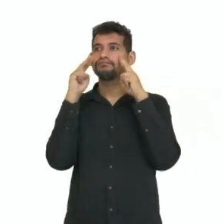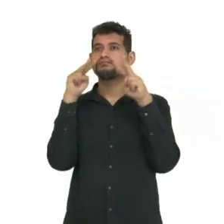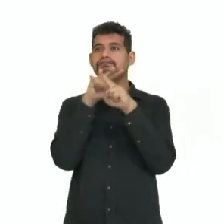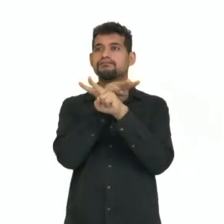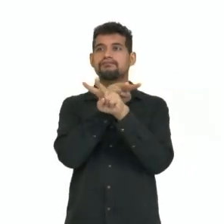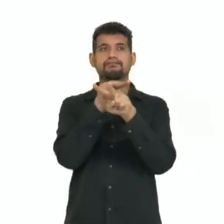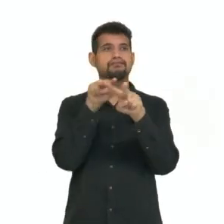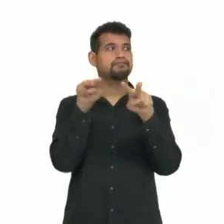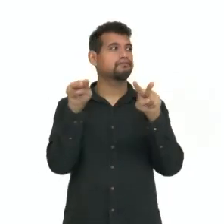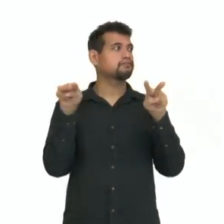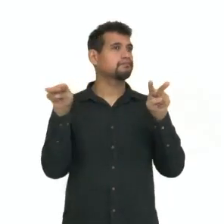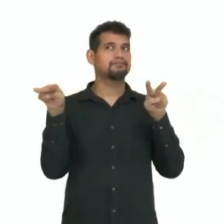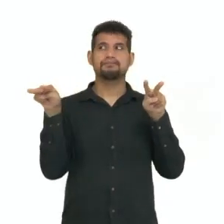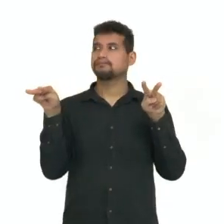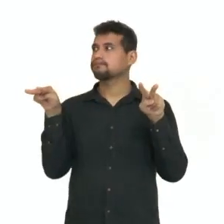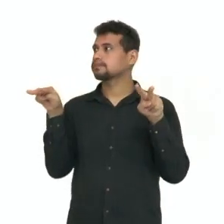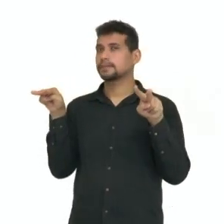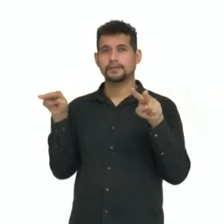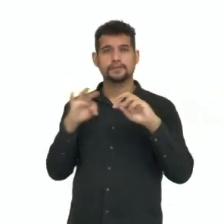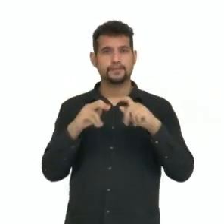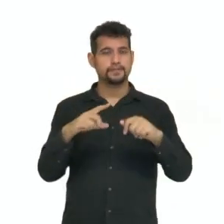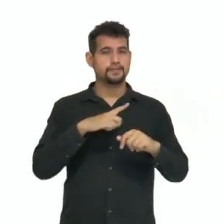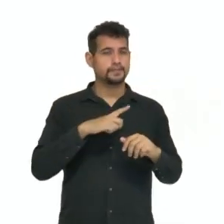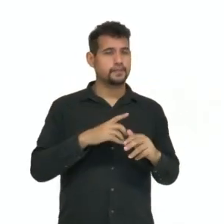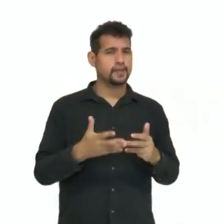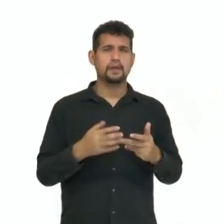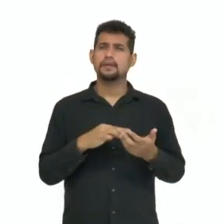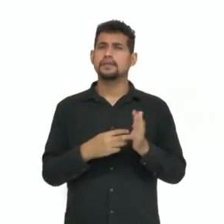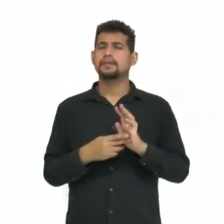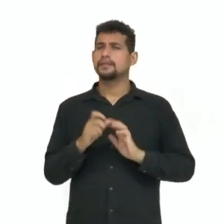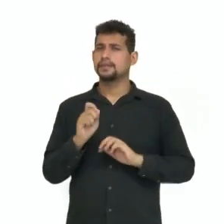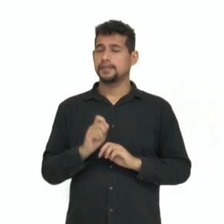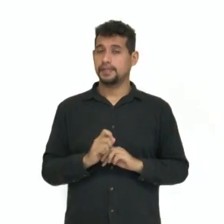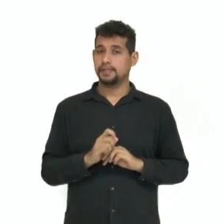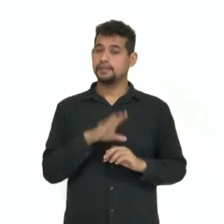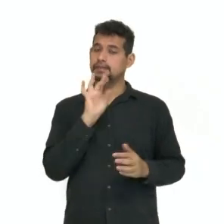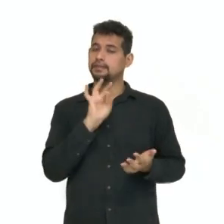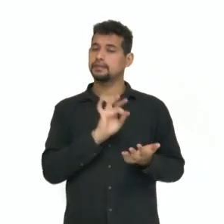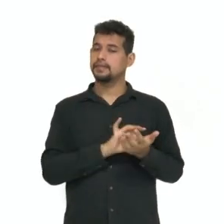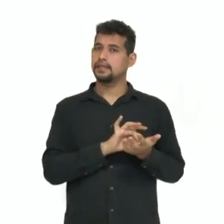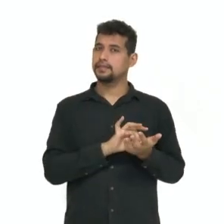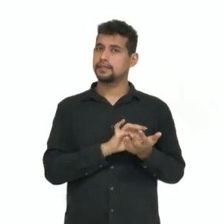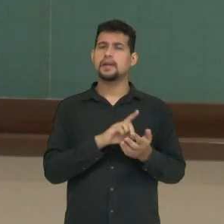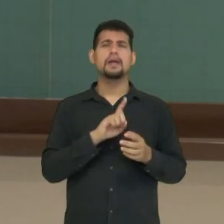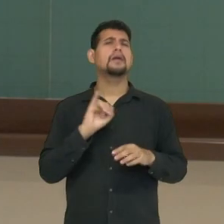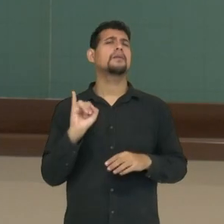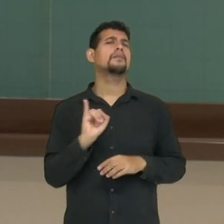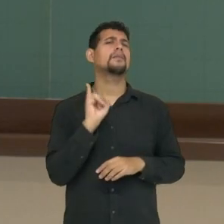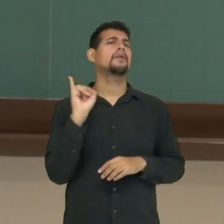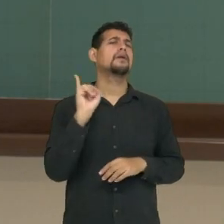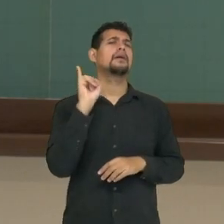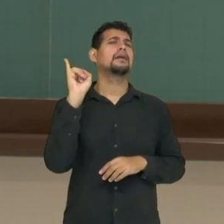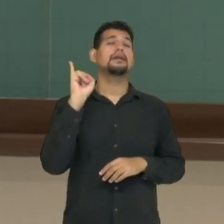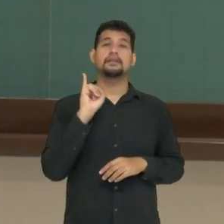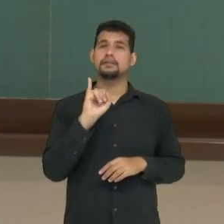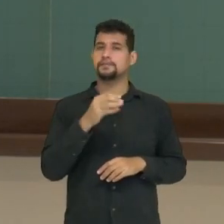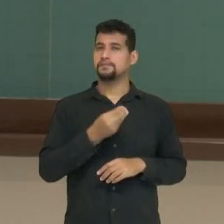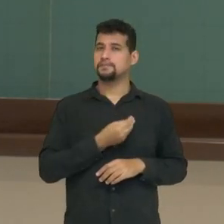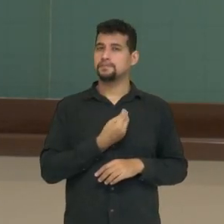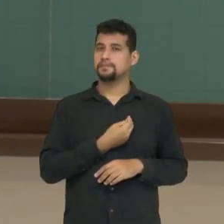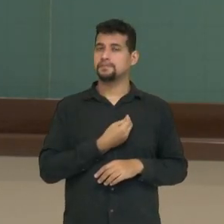você tem diante de si nesse exato momento seja, na realidade, o mais importante da sua